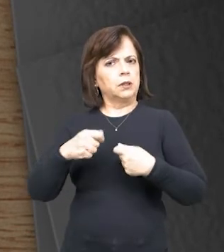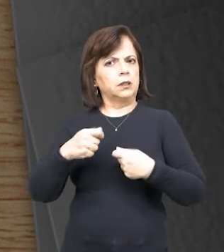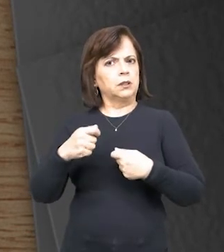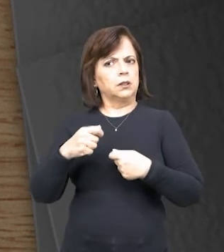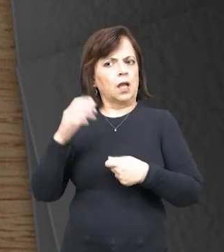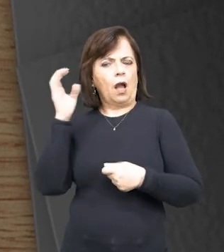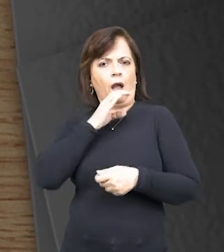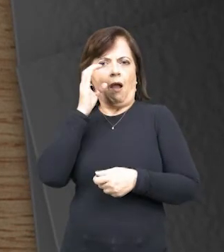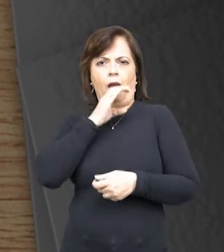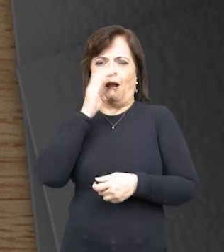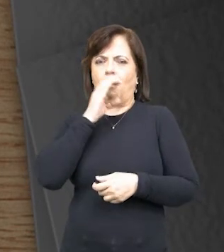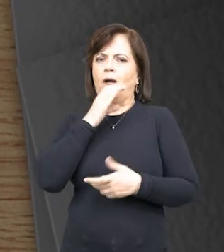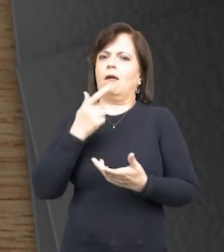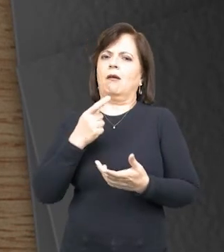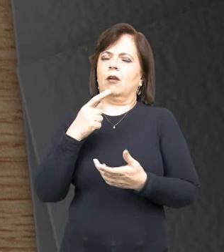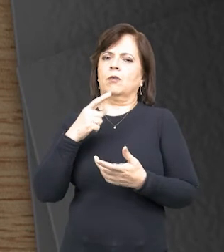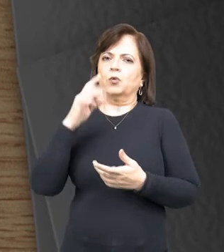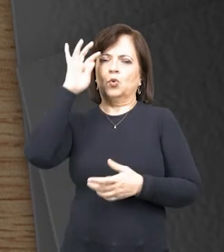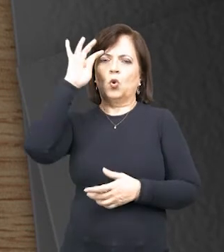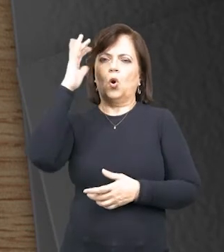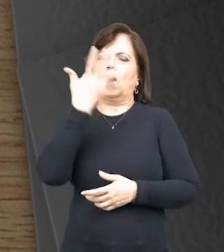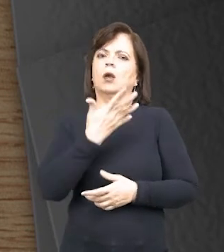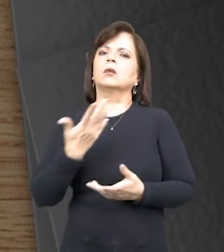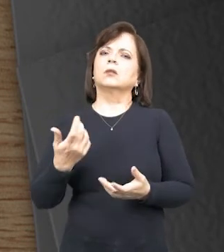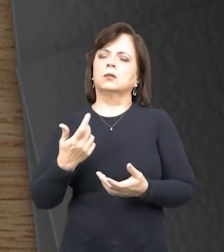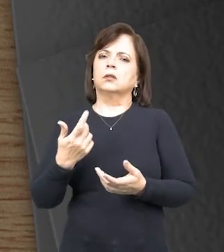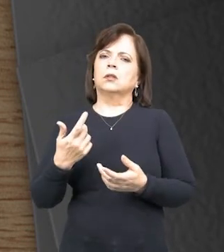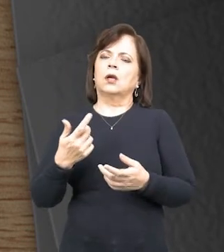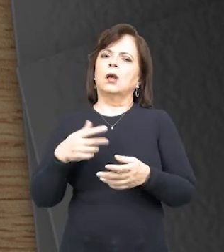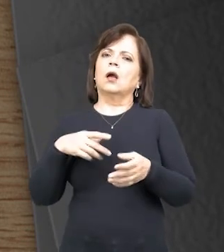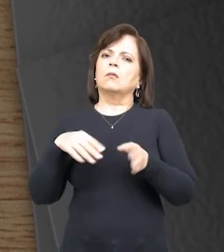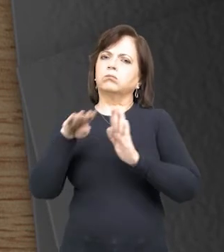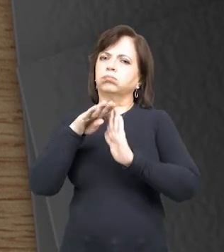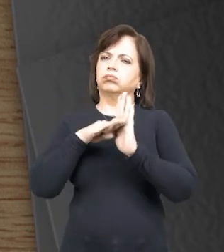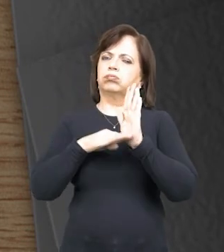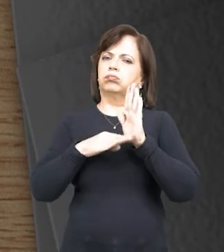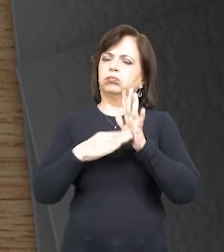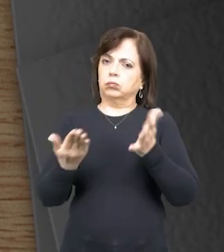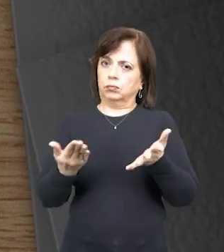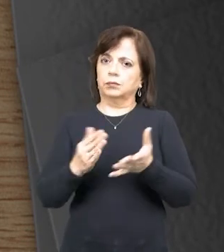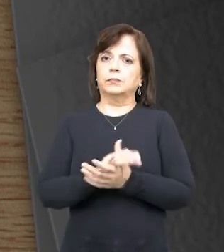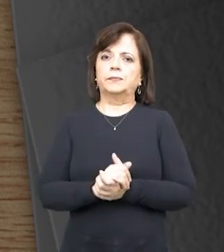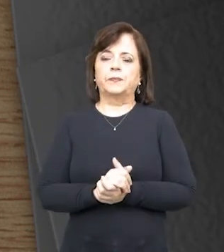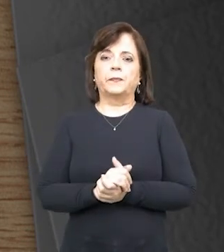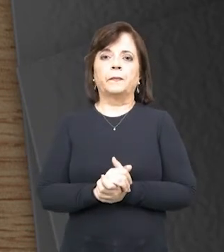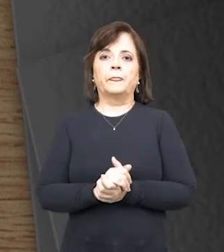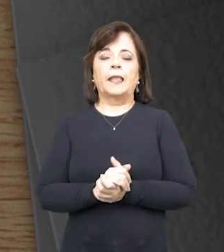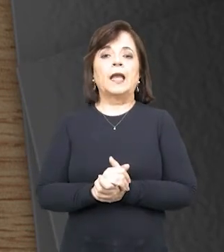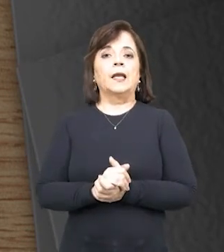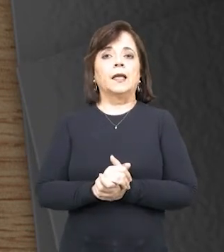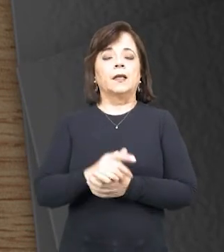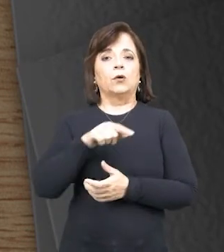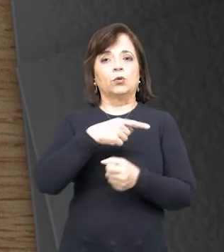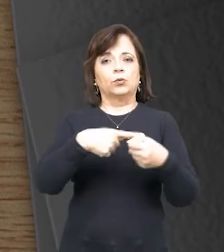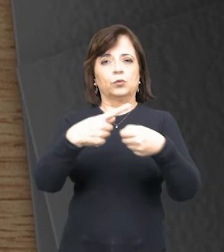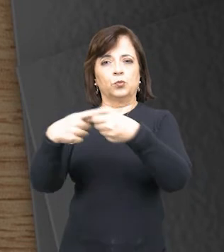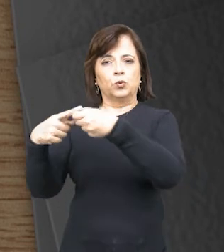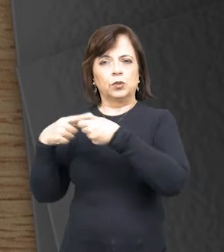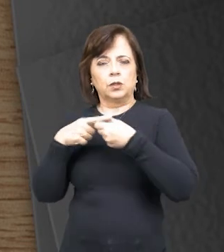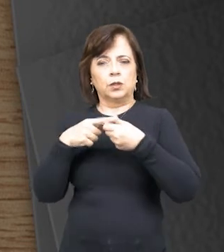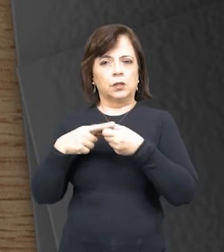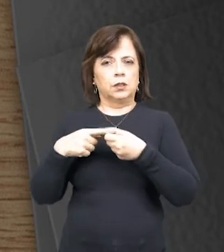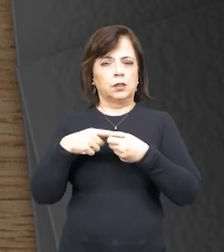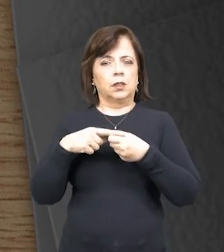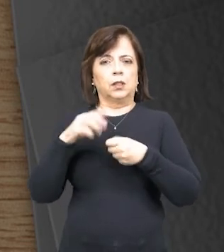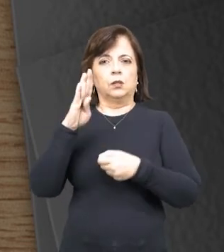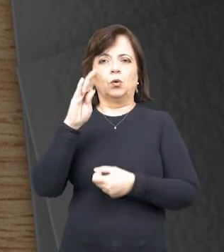epidemiológica apresentada no momento, é necessário que haja o recrudescimento das medidas de restrição. Os municípios da Baixada